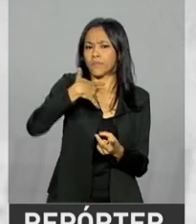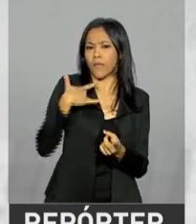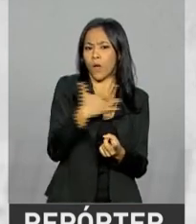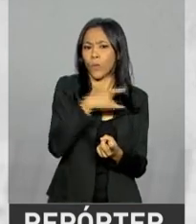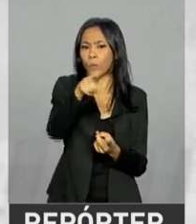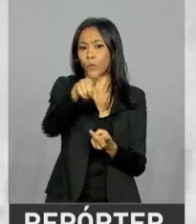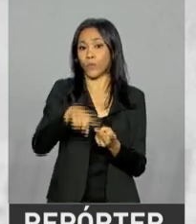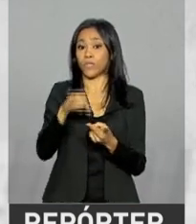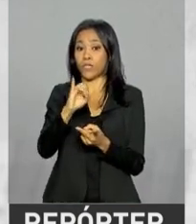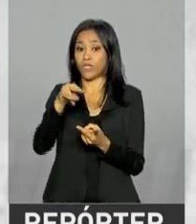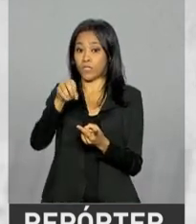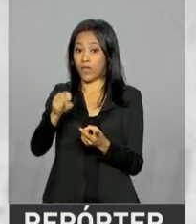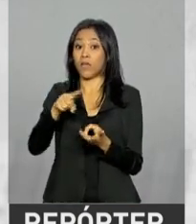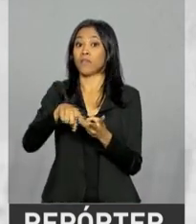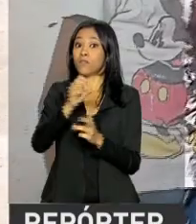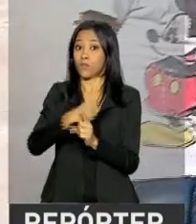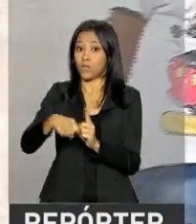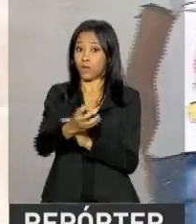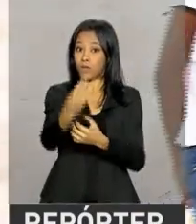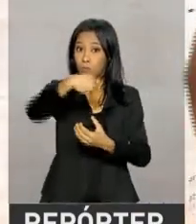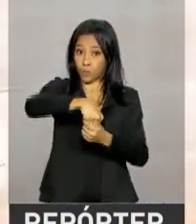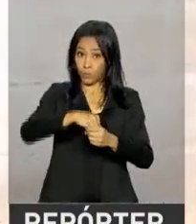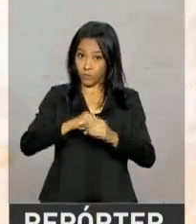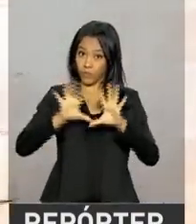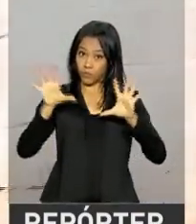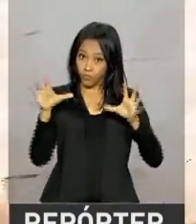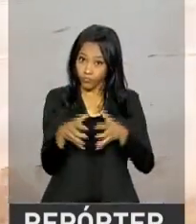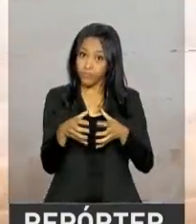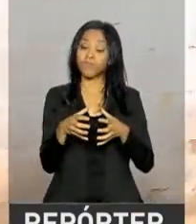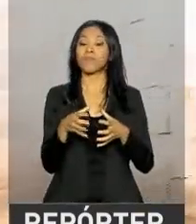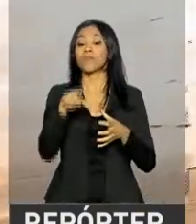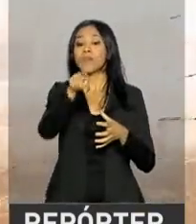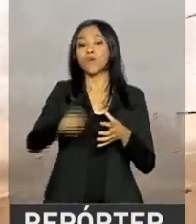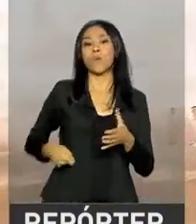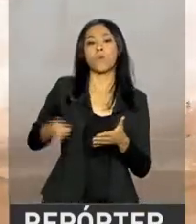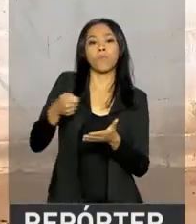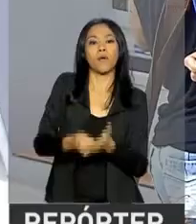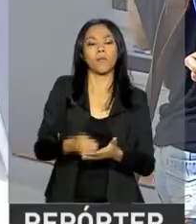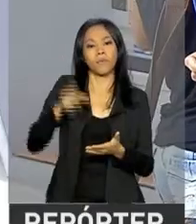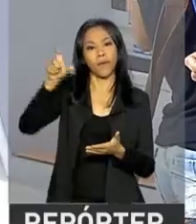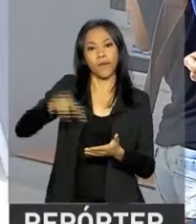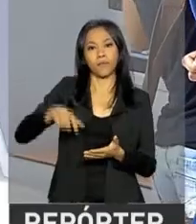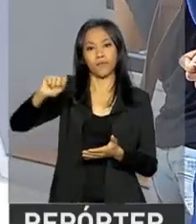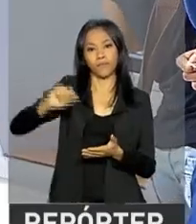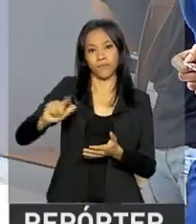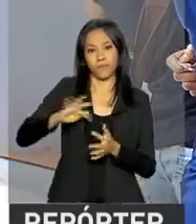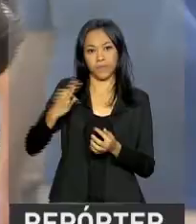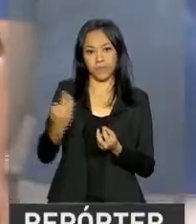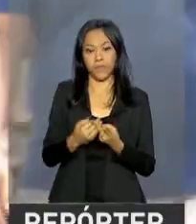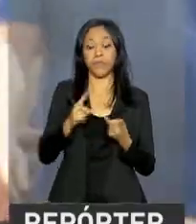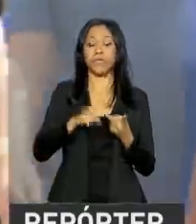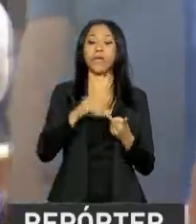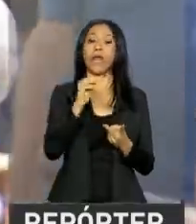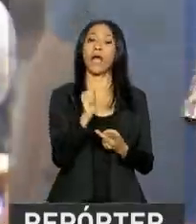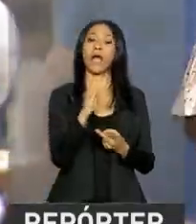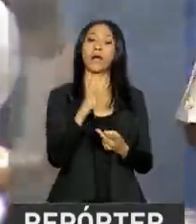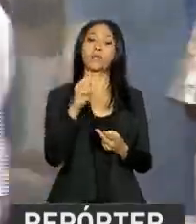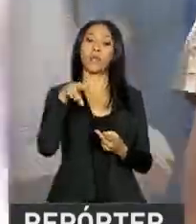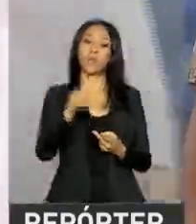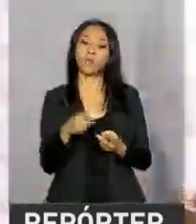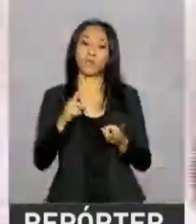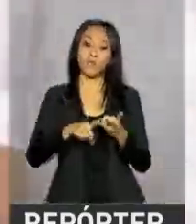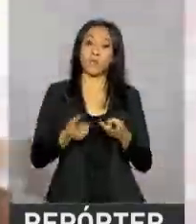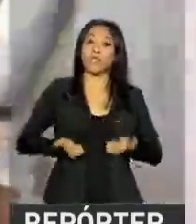e assistência social o pagamento de benefícios como nossa família e abono e os gastos com a previdência